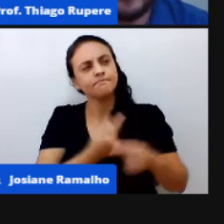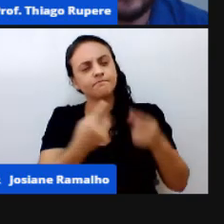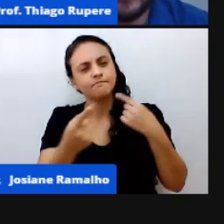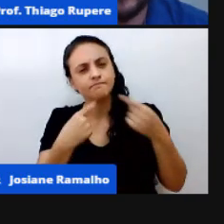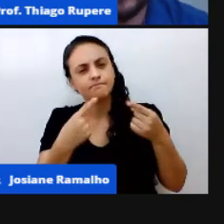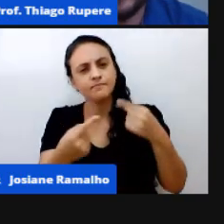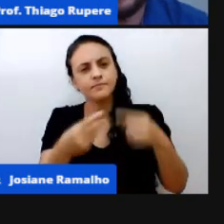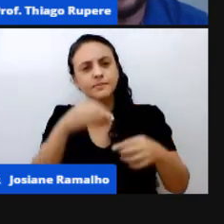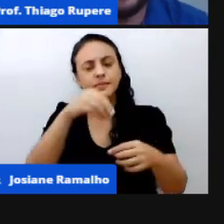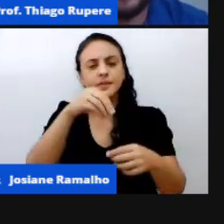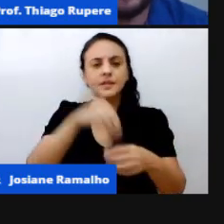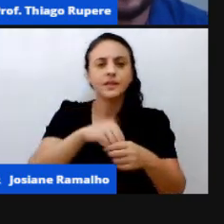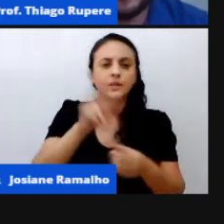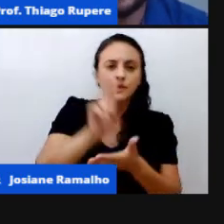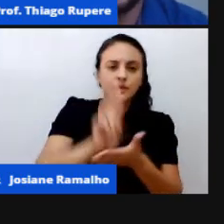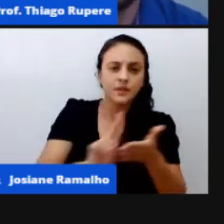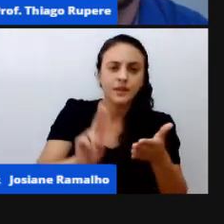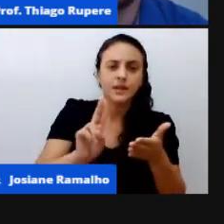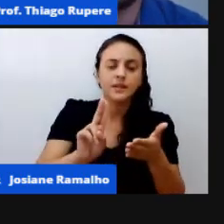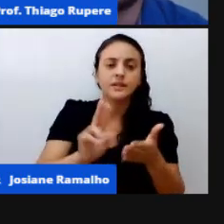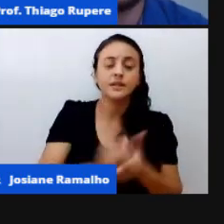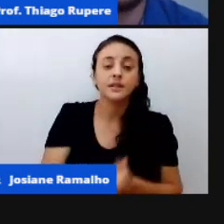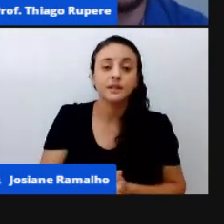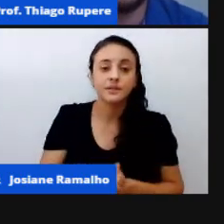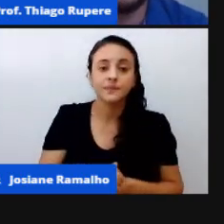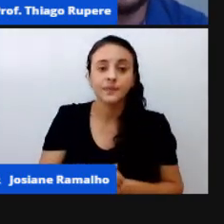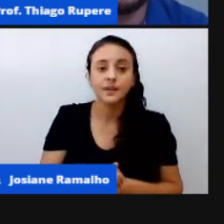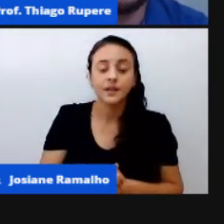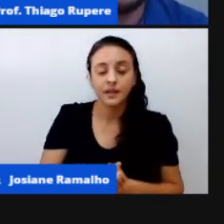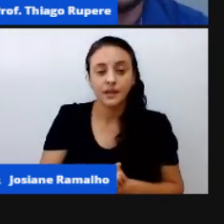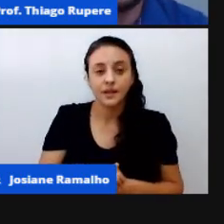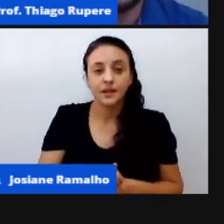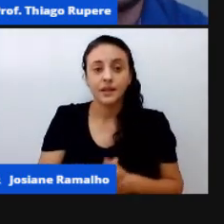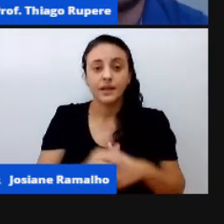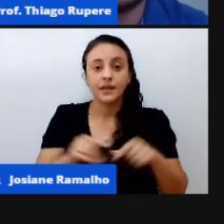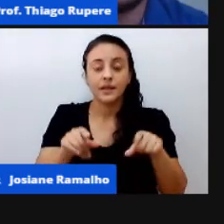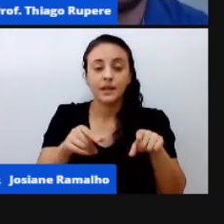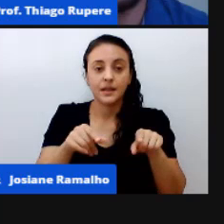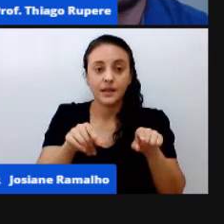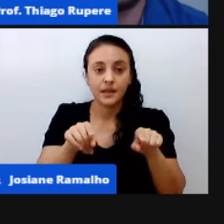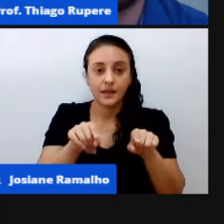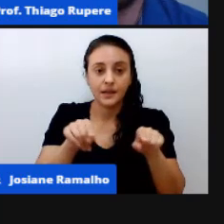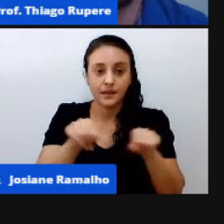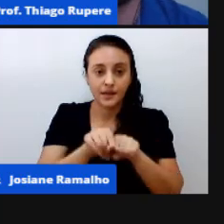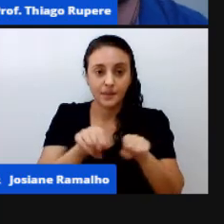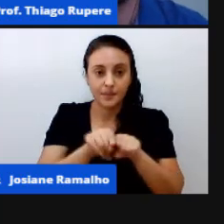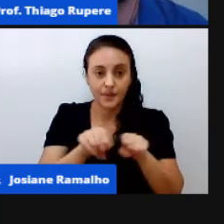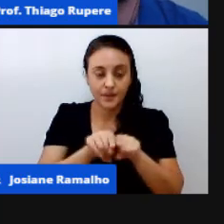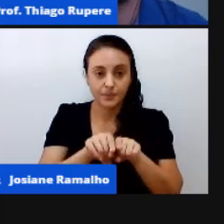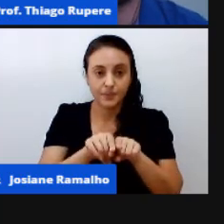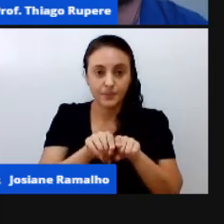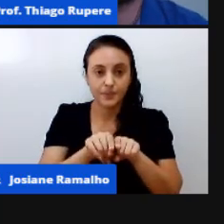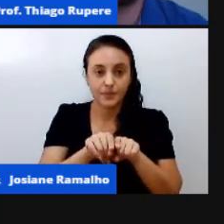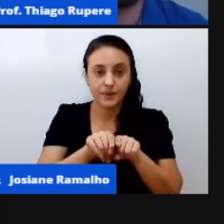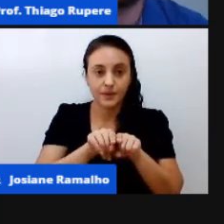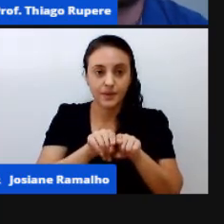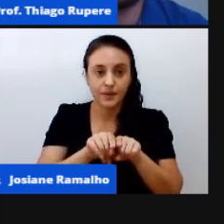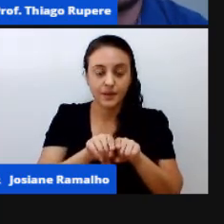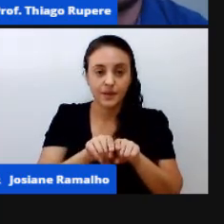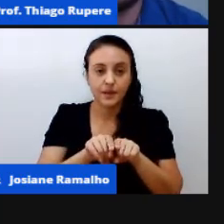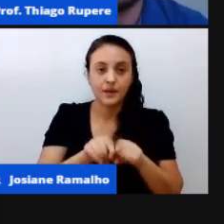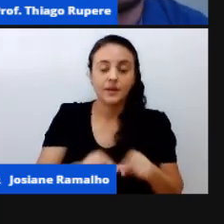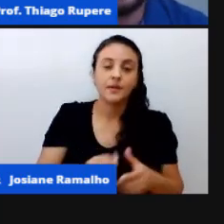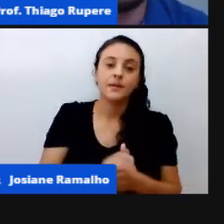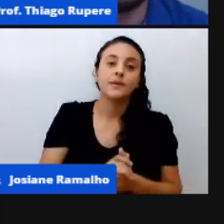academias, nós vamos disponibilizar depois também aqui na descrição do vídeo, aqui no canal das reflexões,